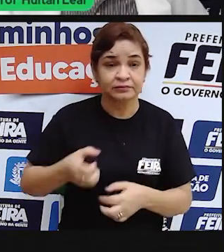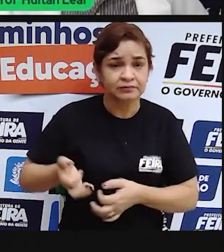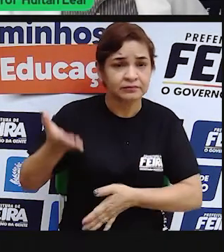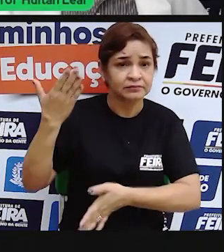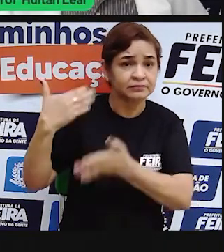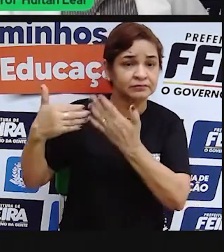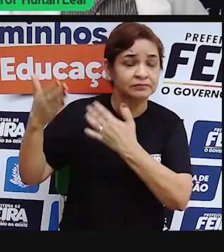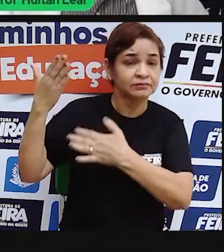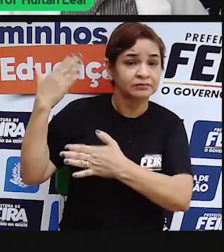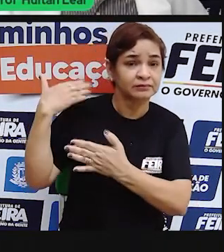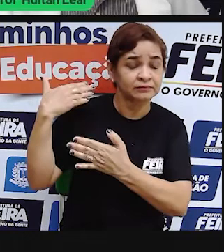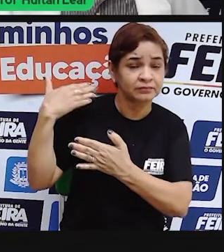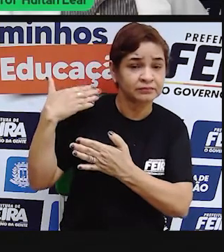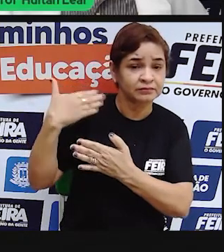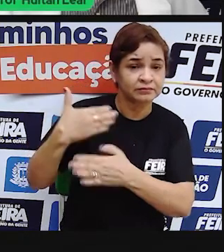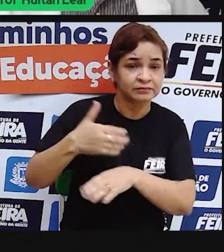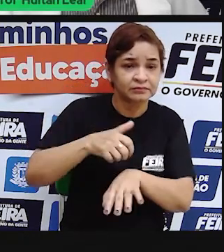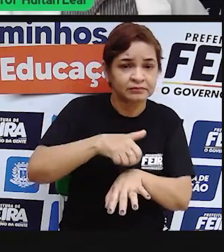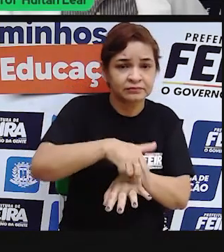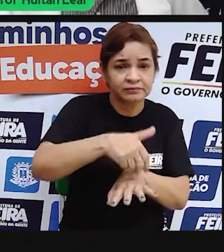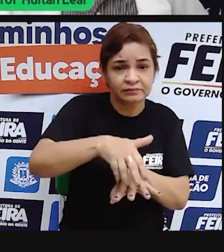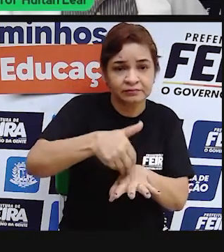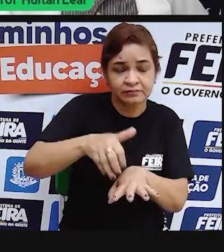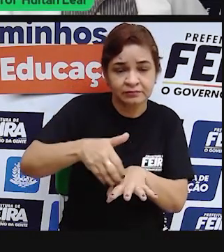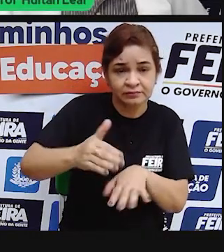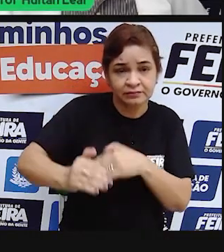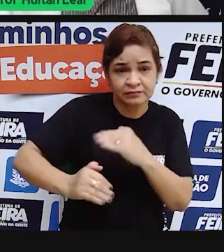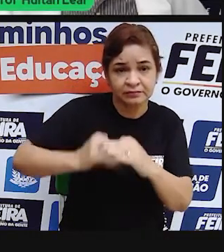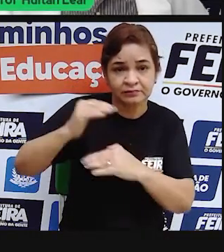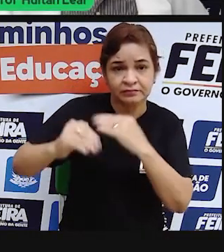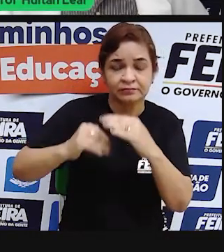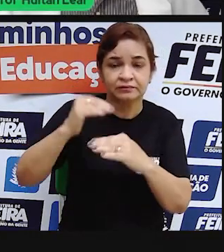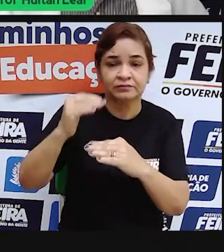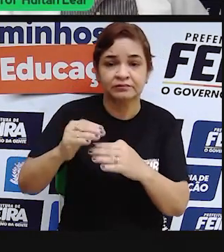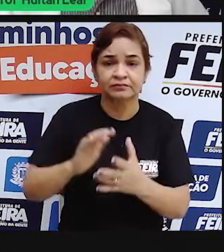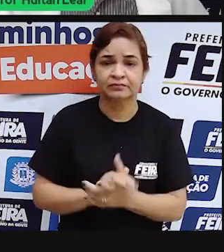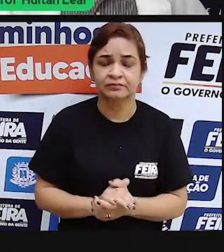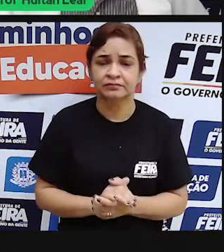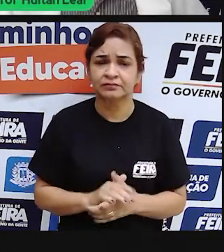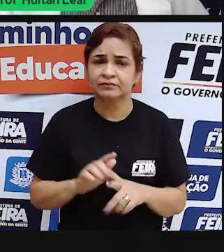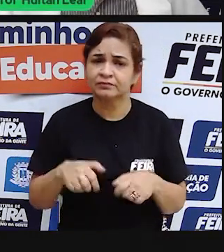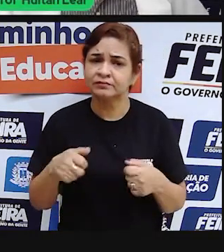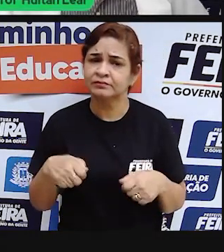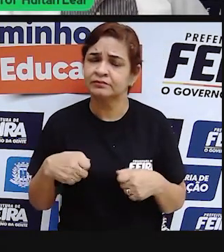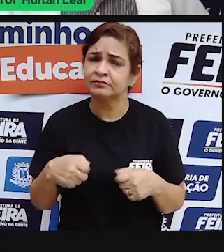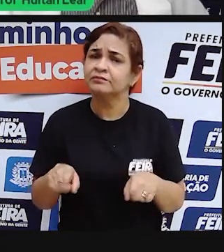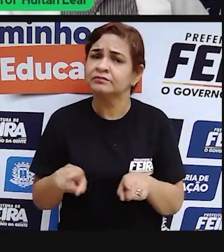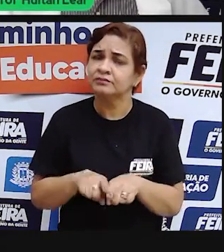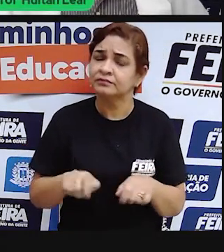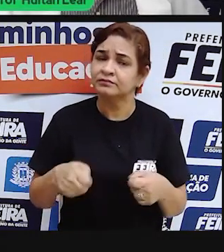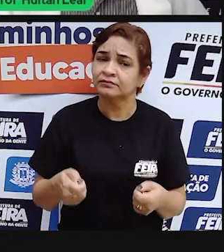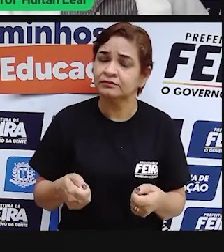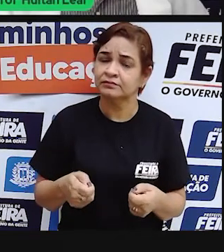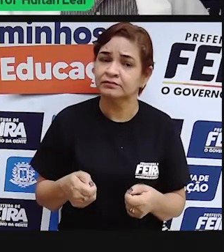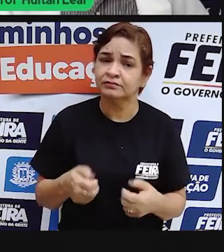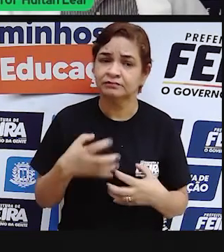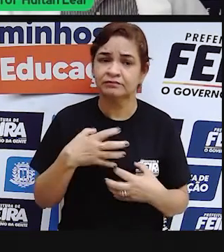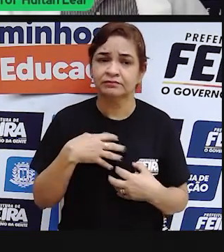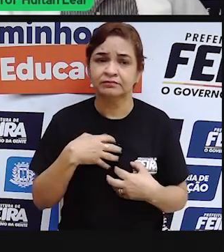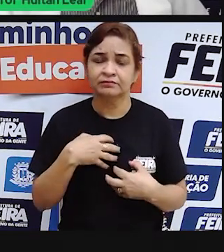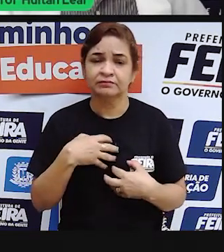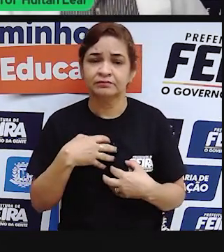determinado povo que já tinha uma determinada cultura desenvolvida. Mas o sinal pode ser imaterial, por exemplo,